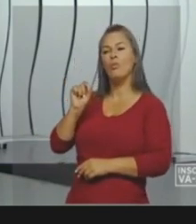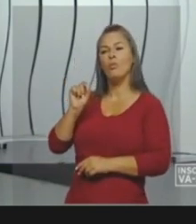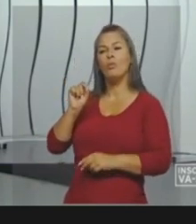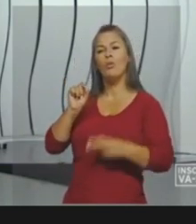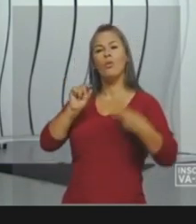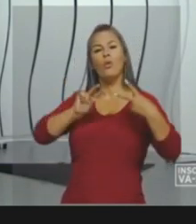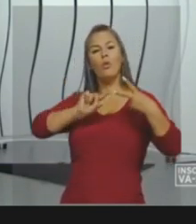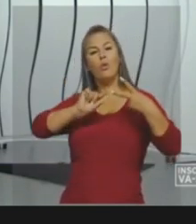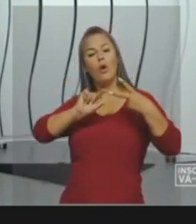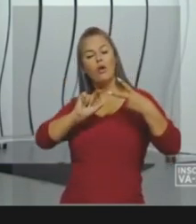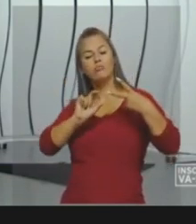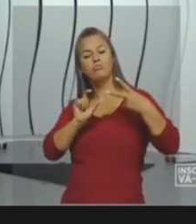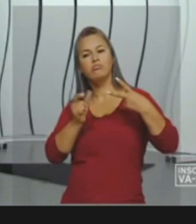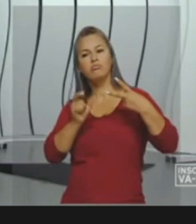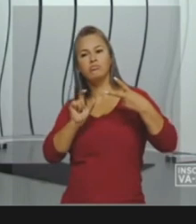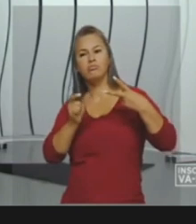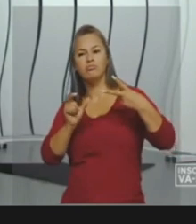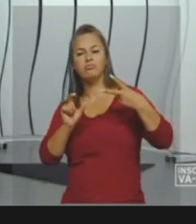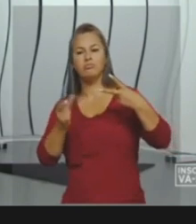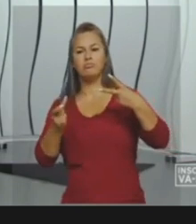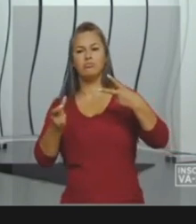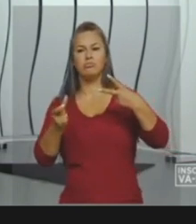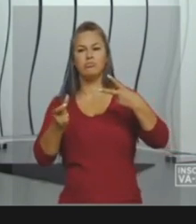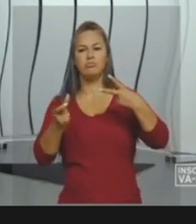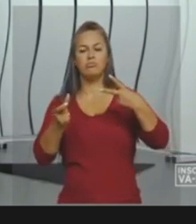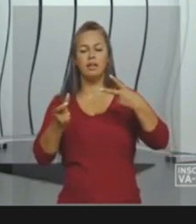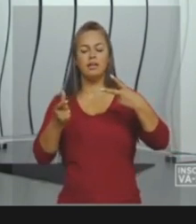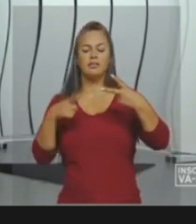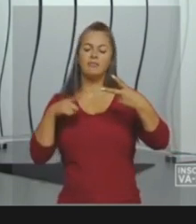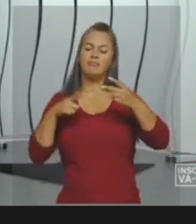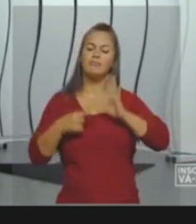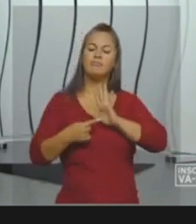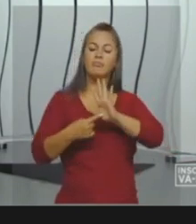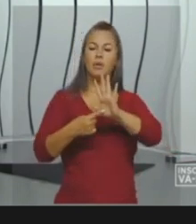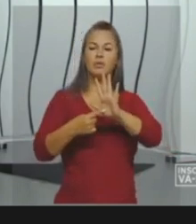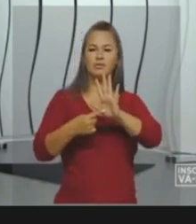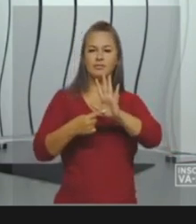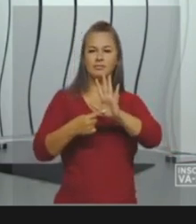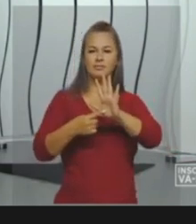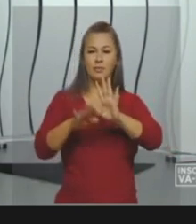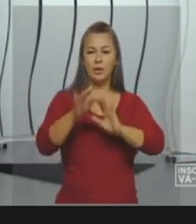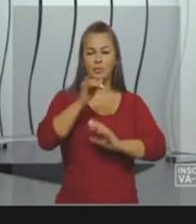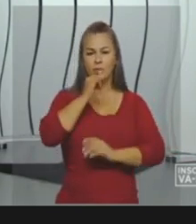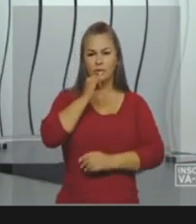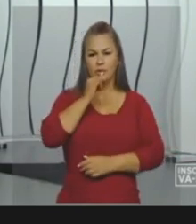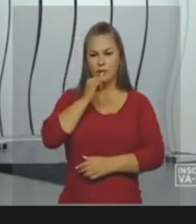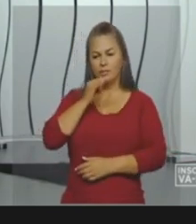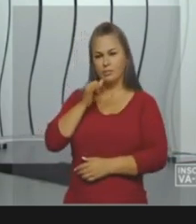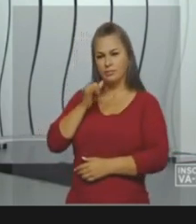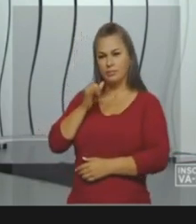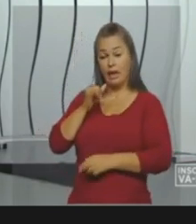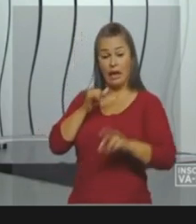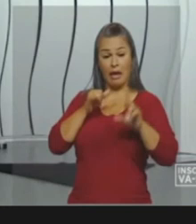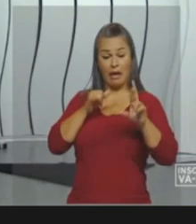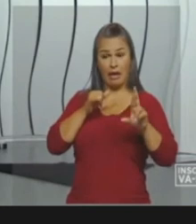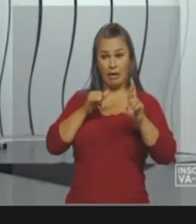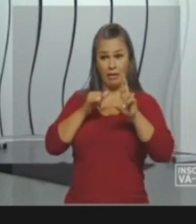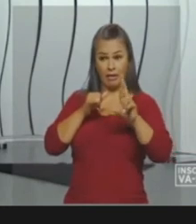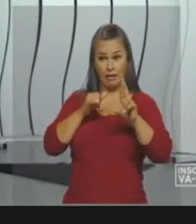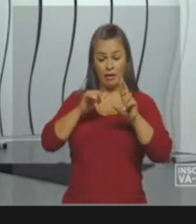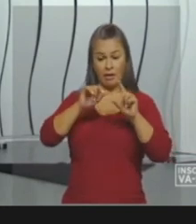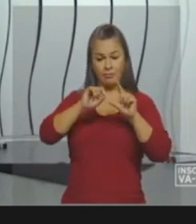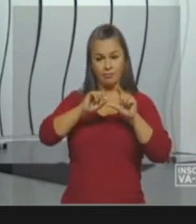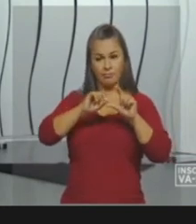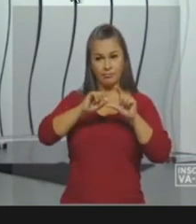a letra R, onde, quando nós tivermos aí o RR, todos os dois maiúsculos, a gente está falando,